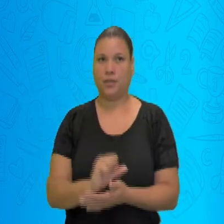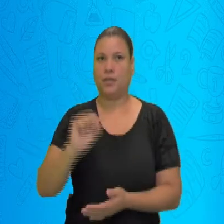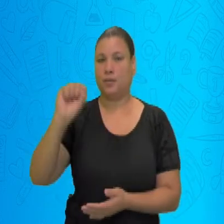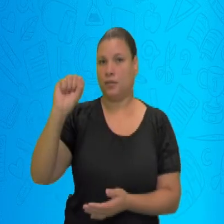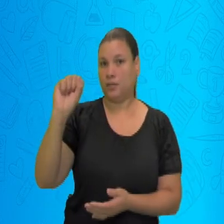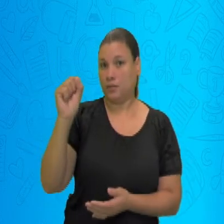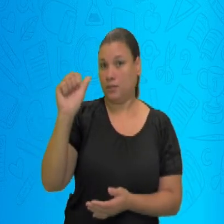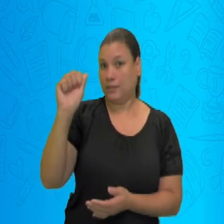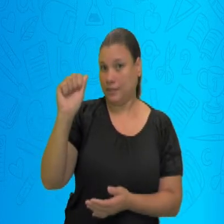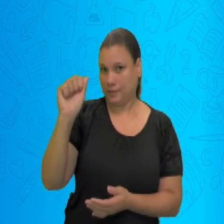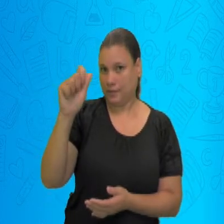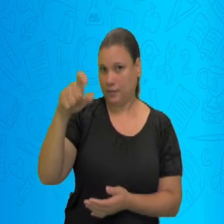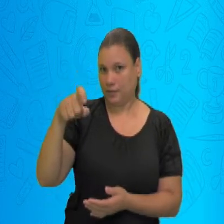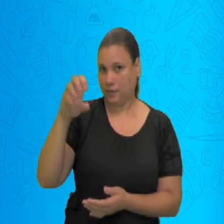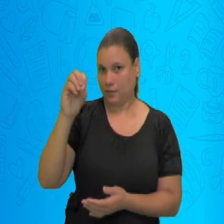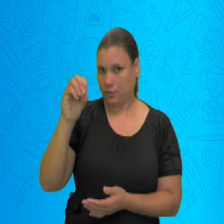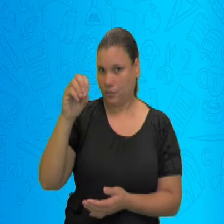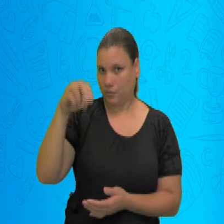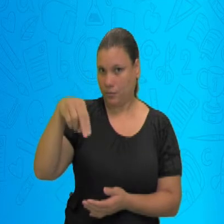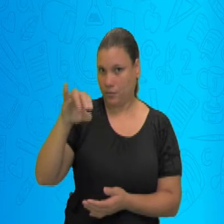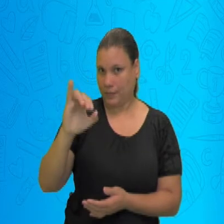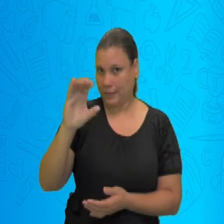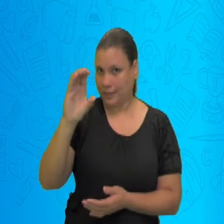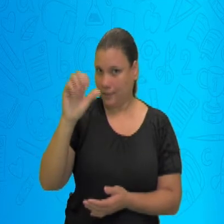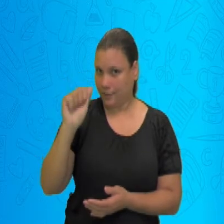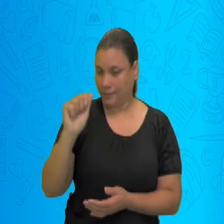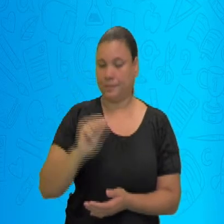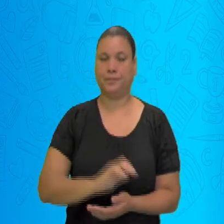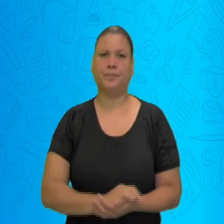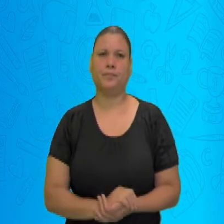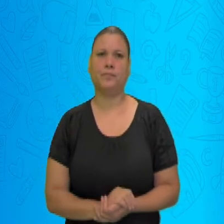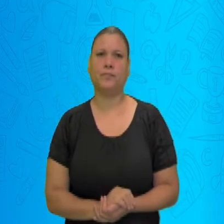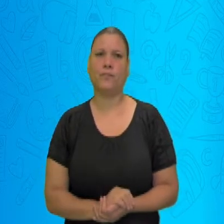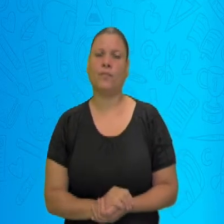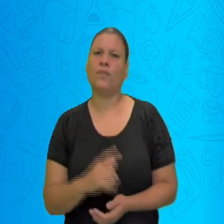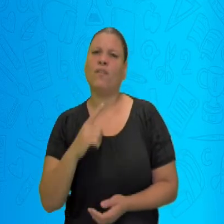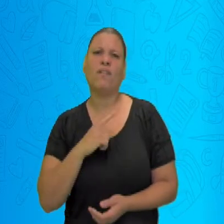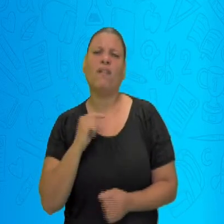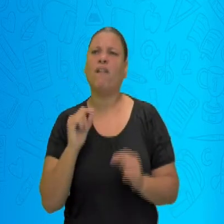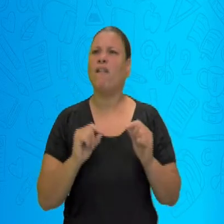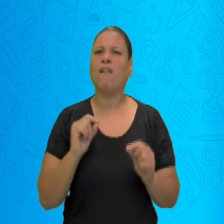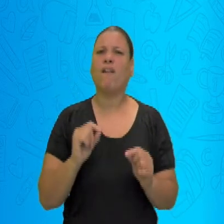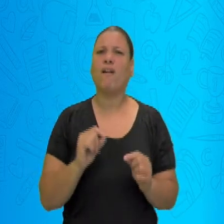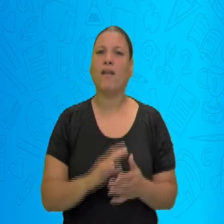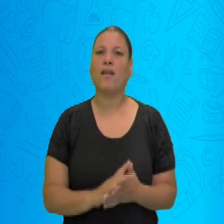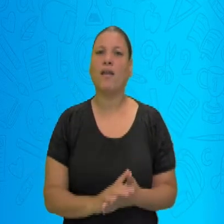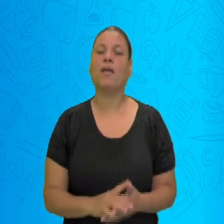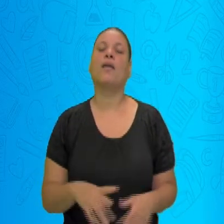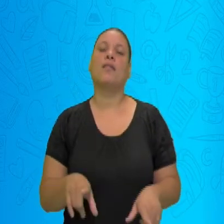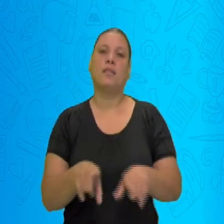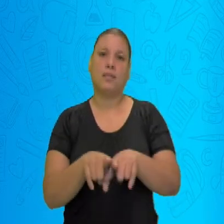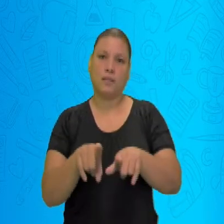É a região do continente americano que é formado pelos Estados Unidos e o Canadá.